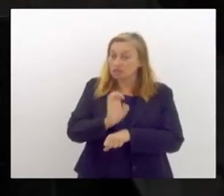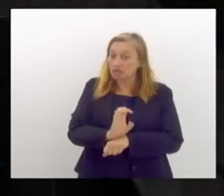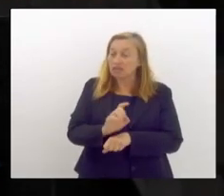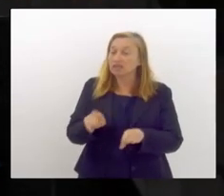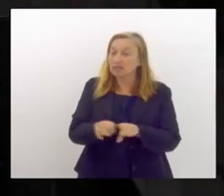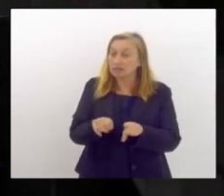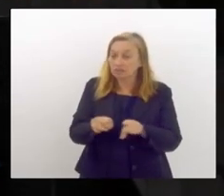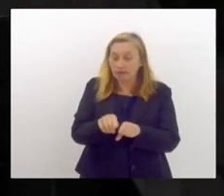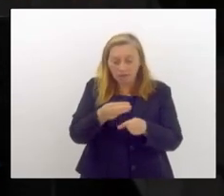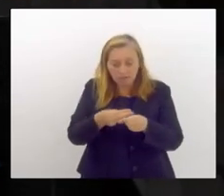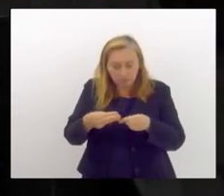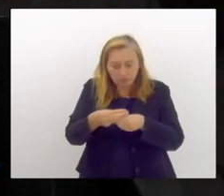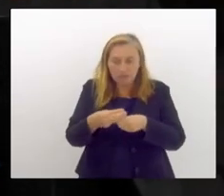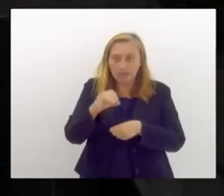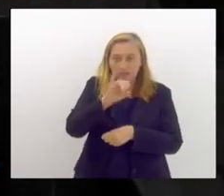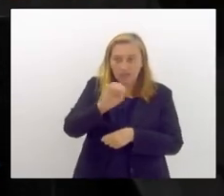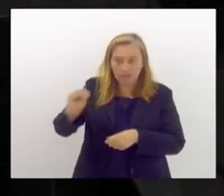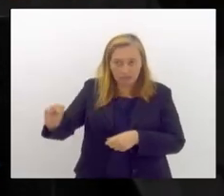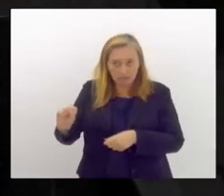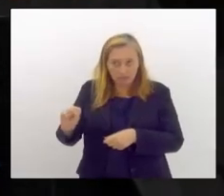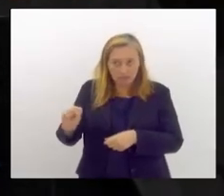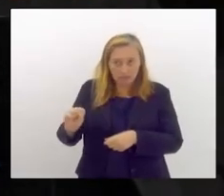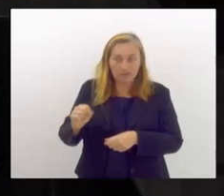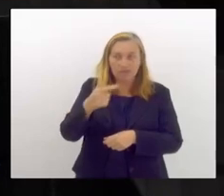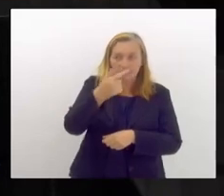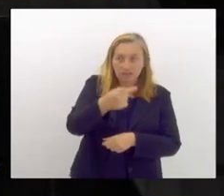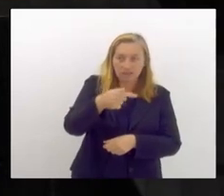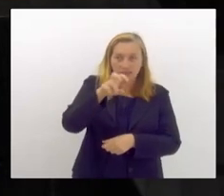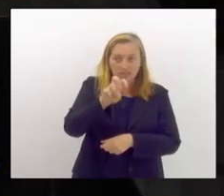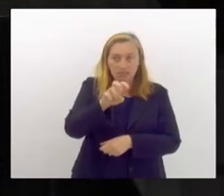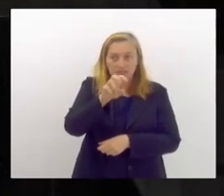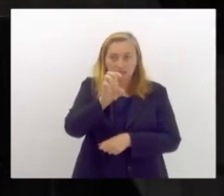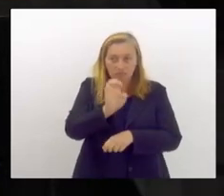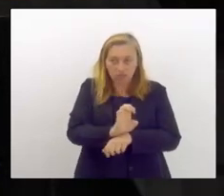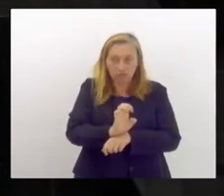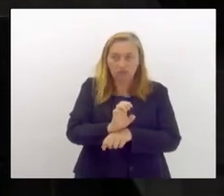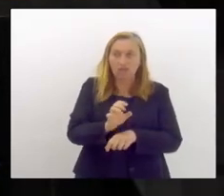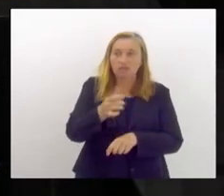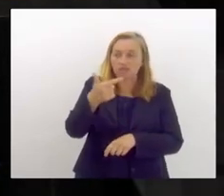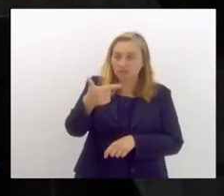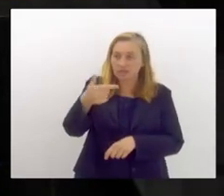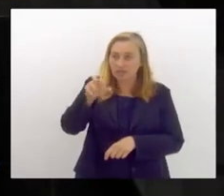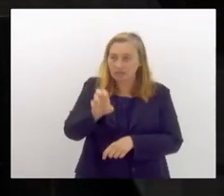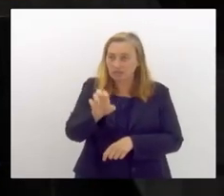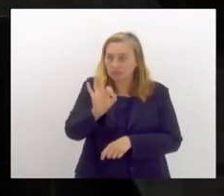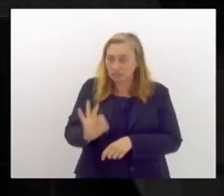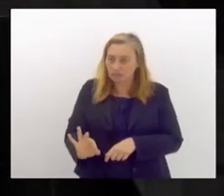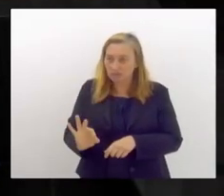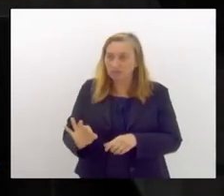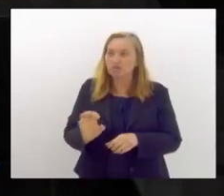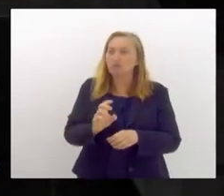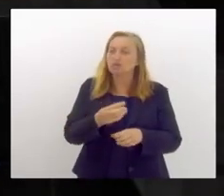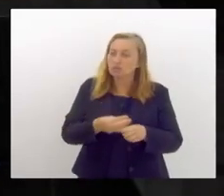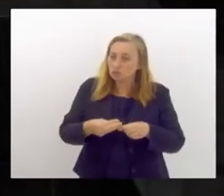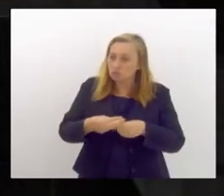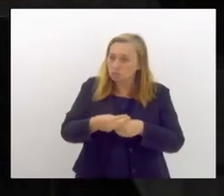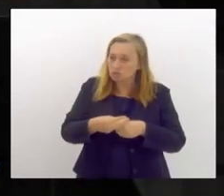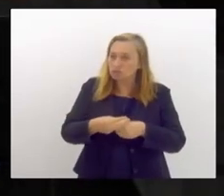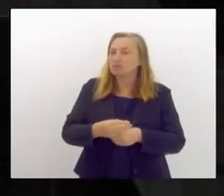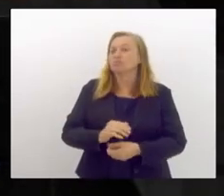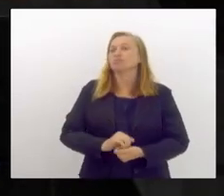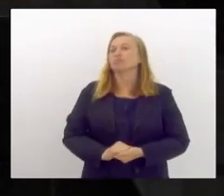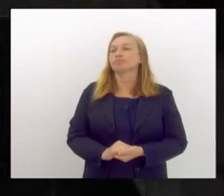que o ICMS é de 75% para o Estado e 25% para os municípios,